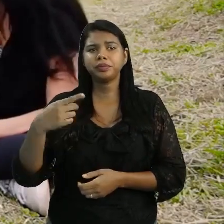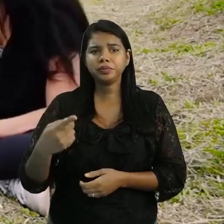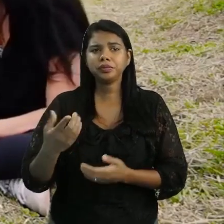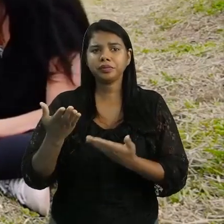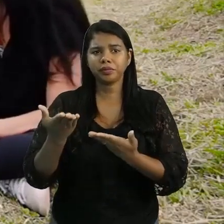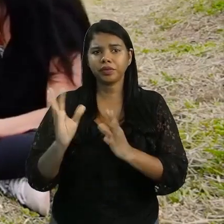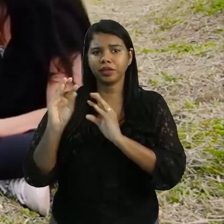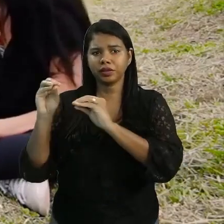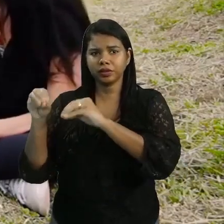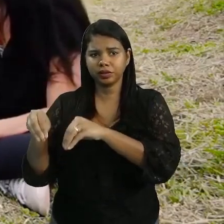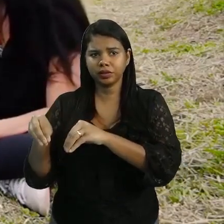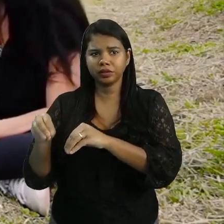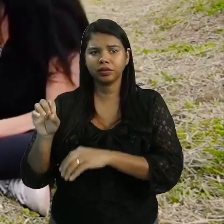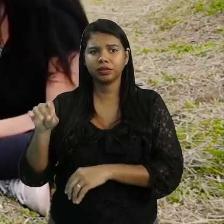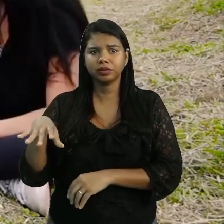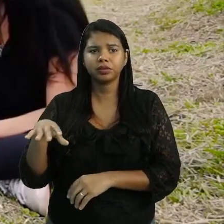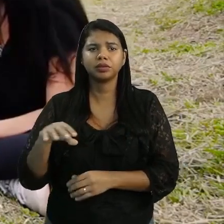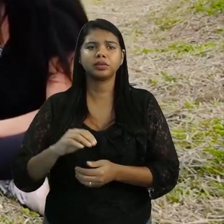Sim,